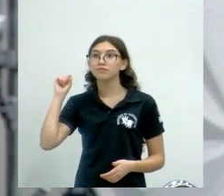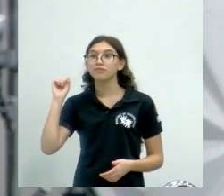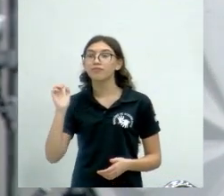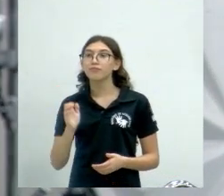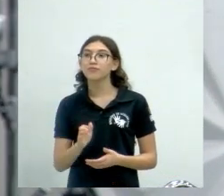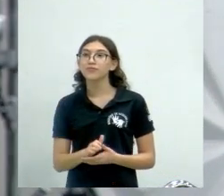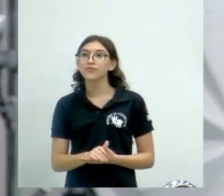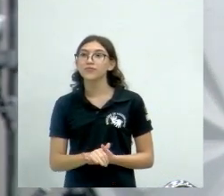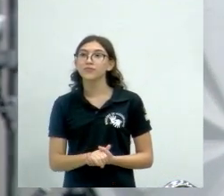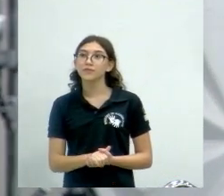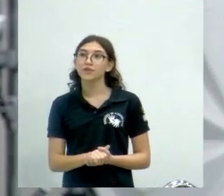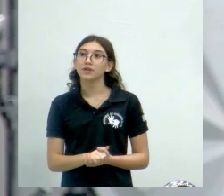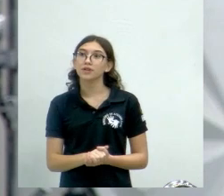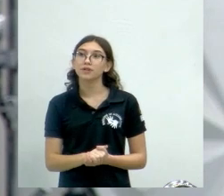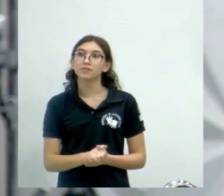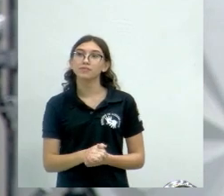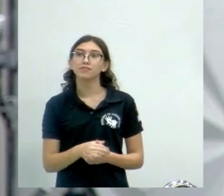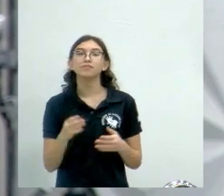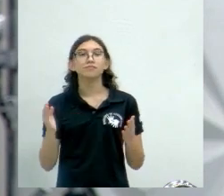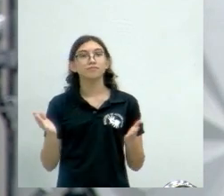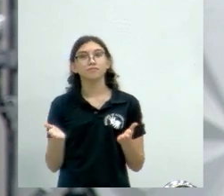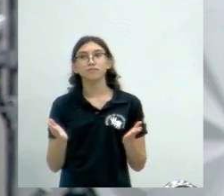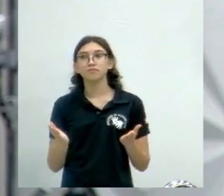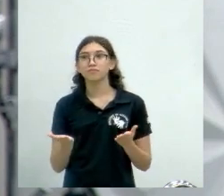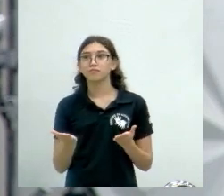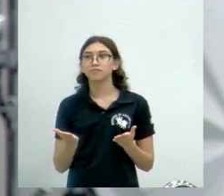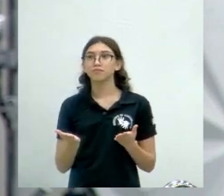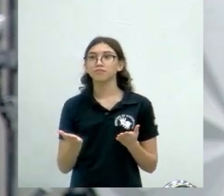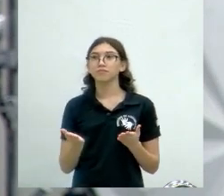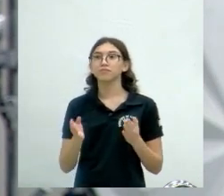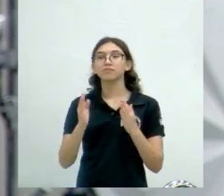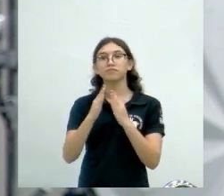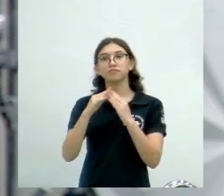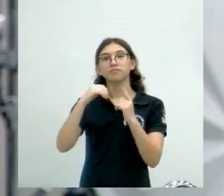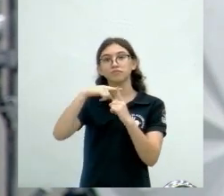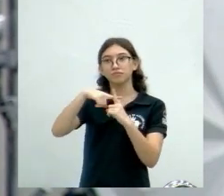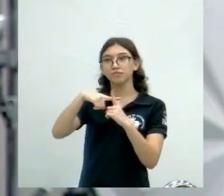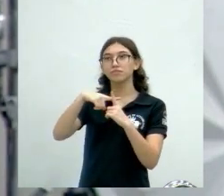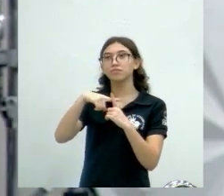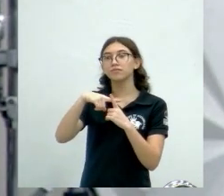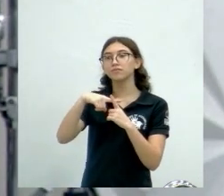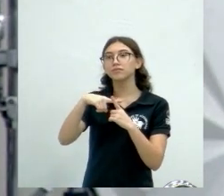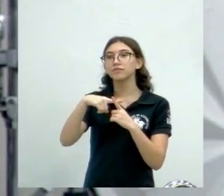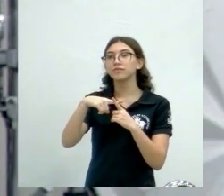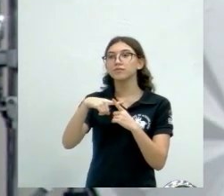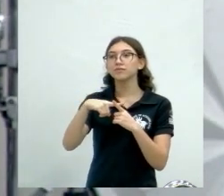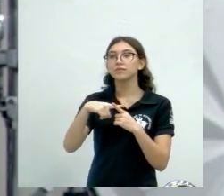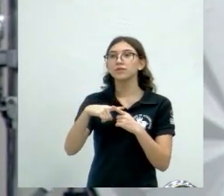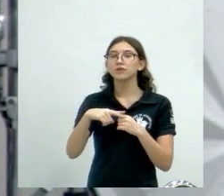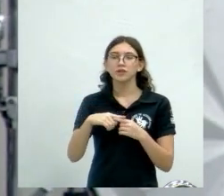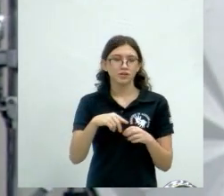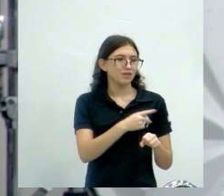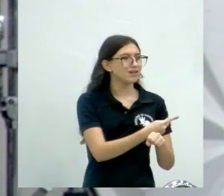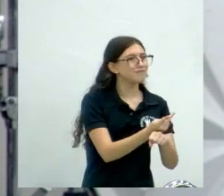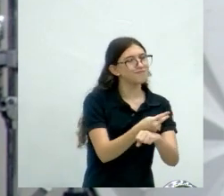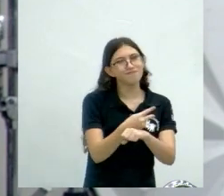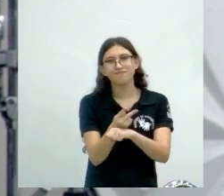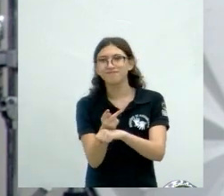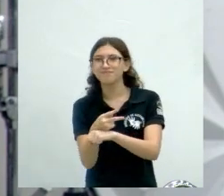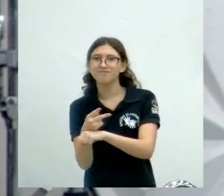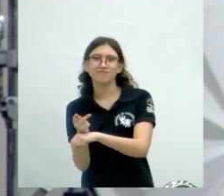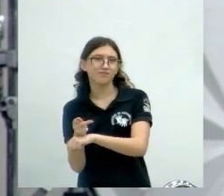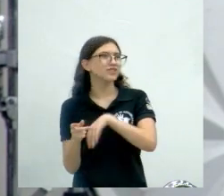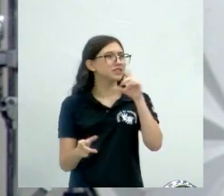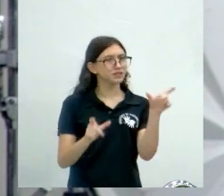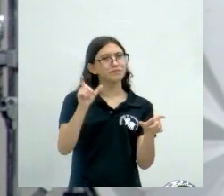no consultório, mas aqui também quando eu estou no gabinete pastoral, é a busca de muito de